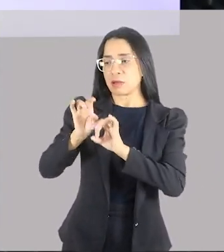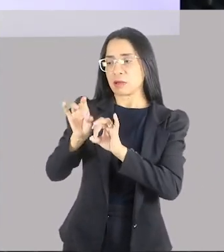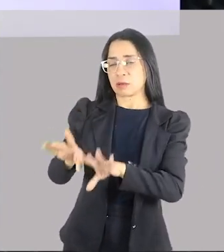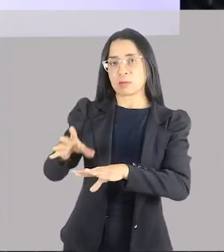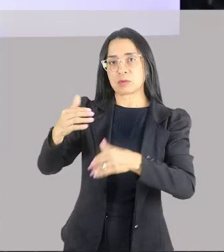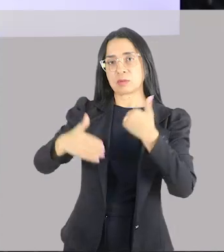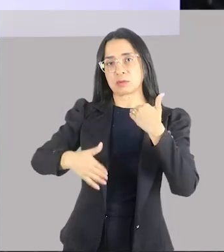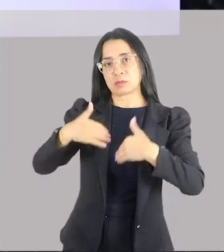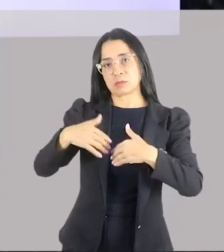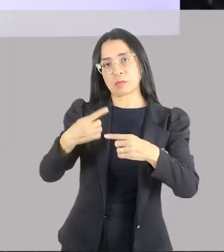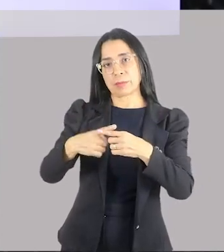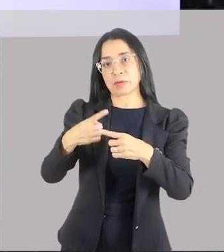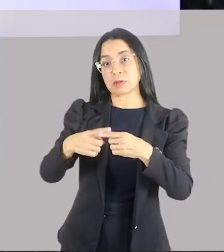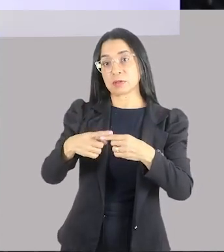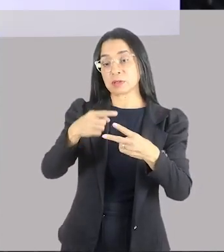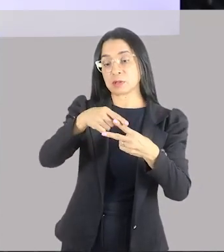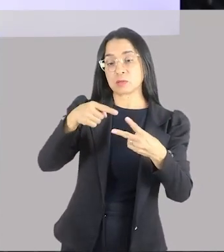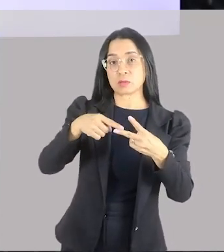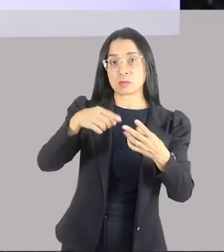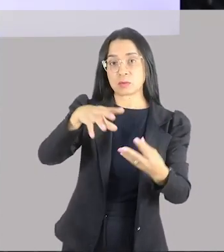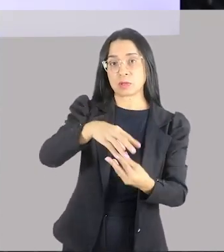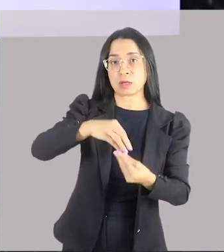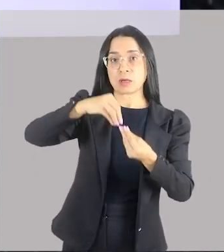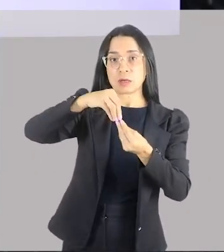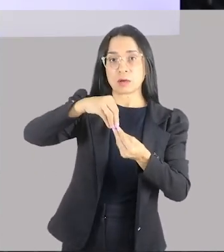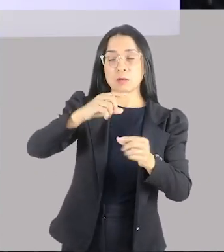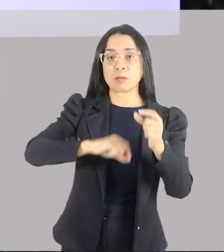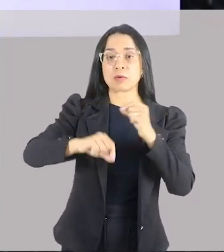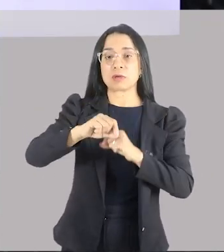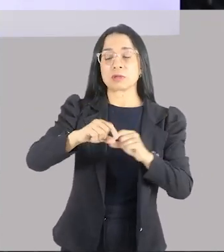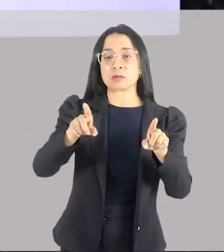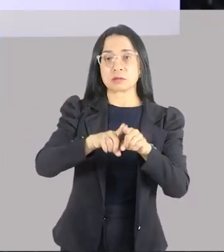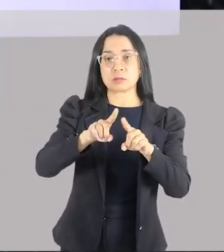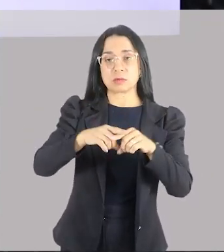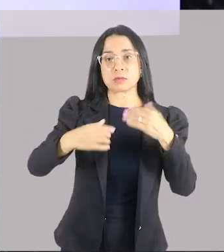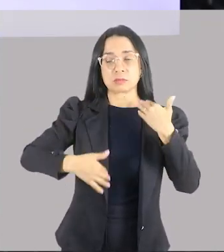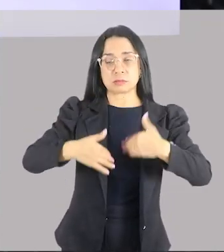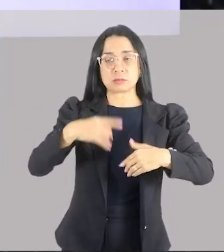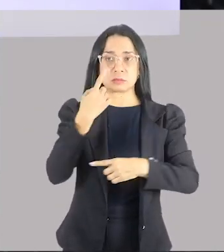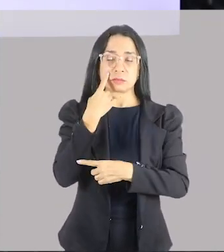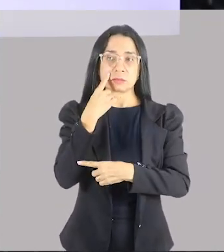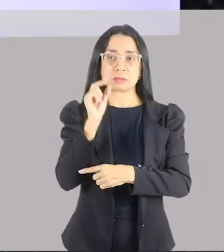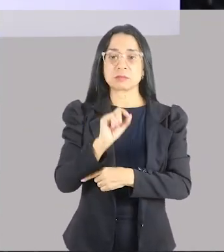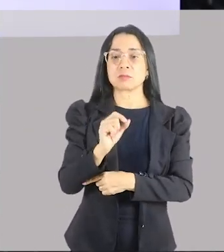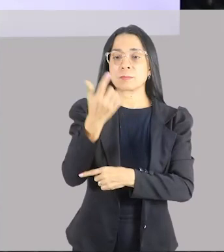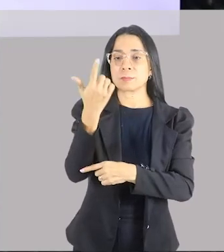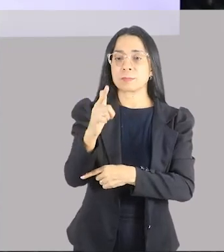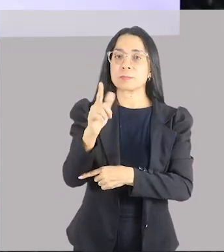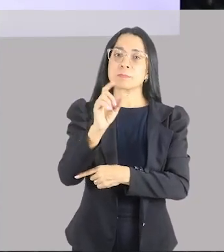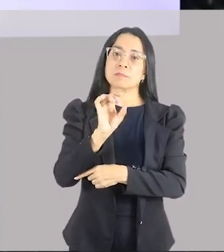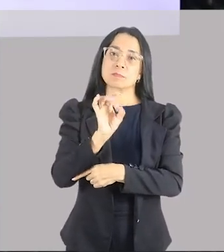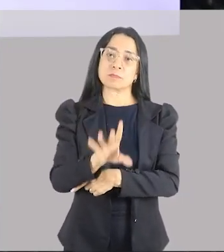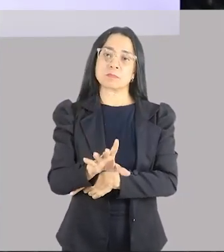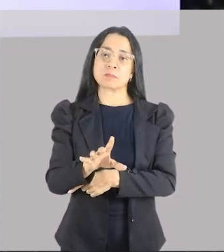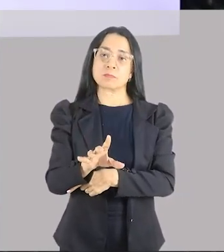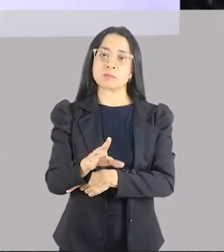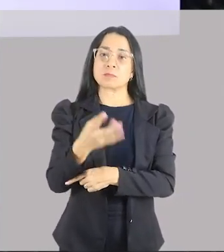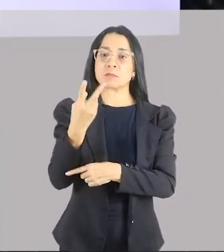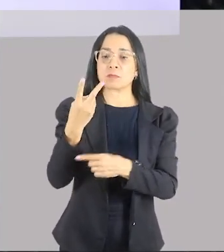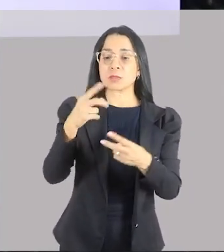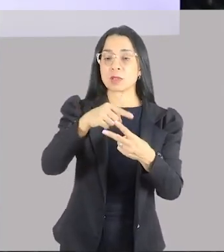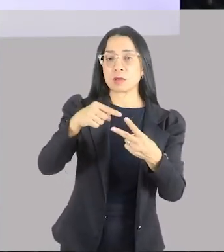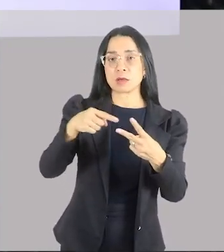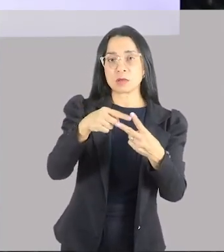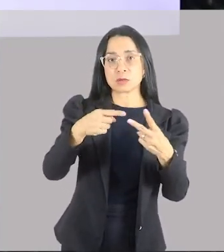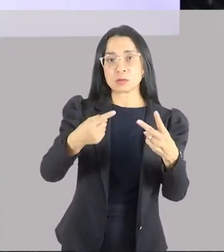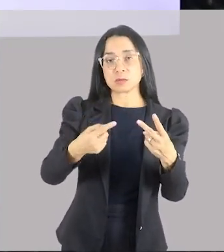assim tão quanto a alma, então eles se complementam, certo? Mas, veja só, eu não tenho somente estas duas verdades, não é